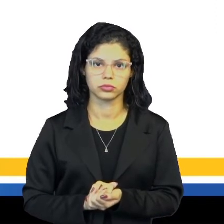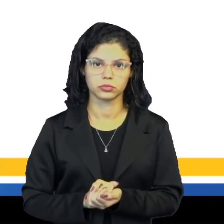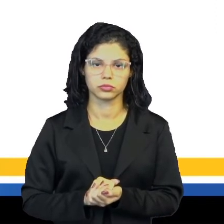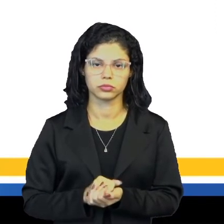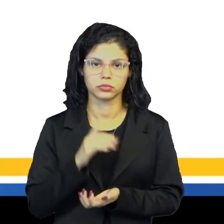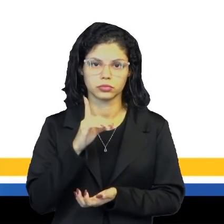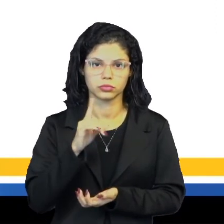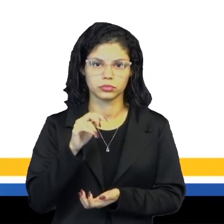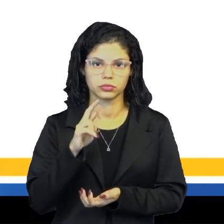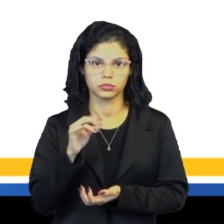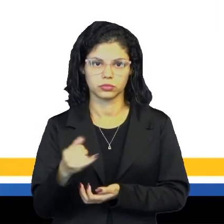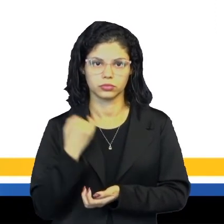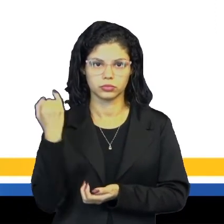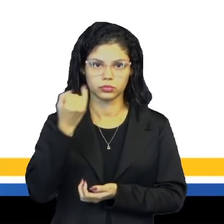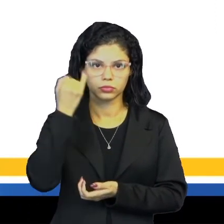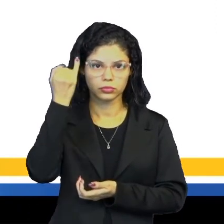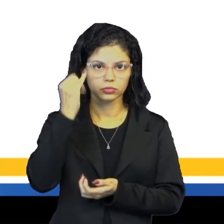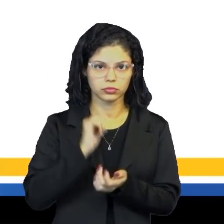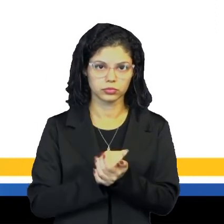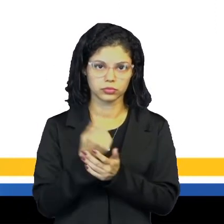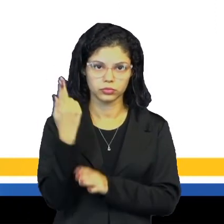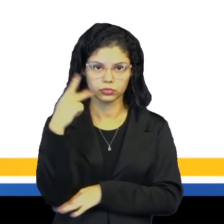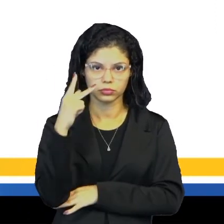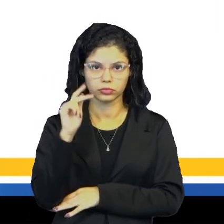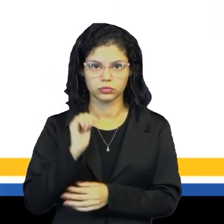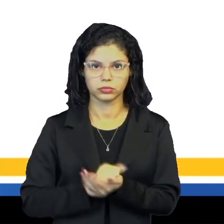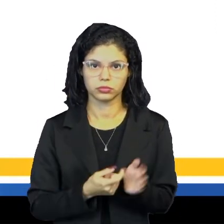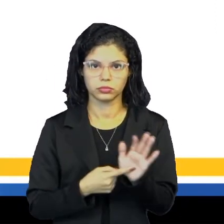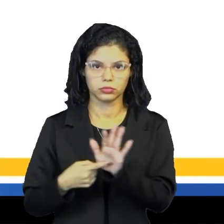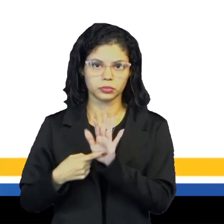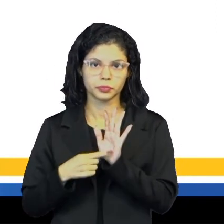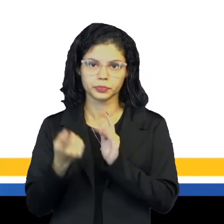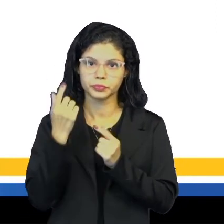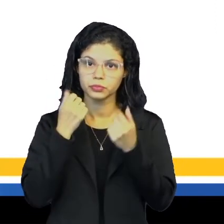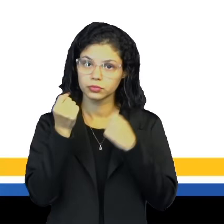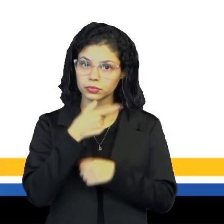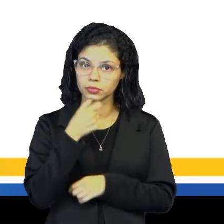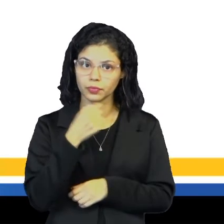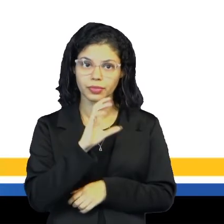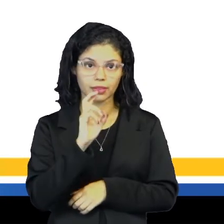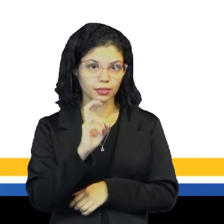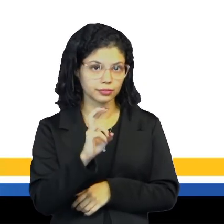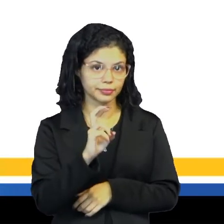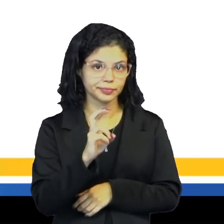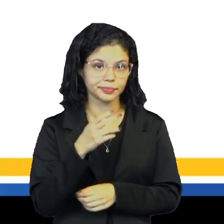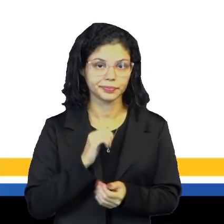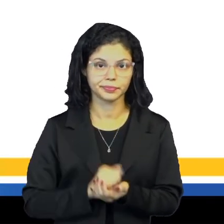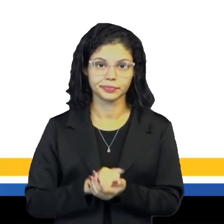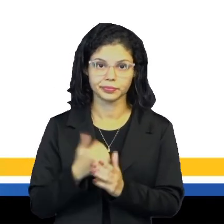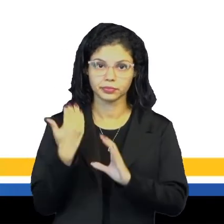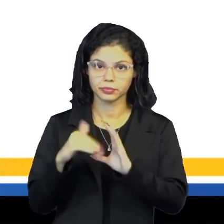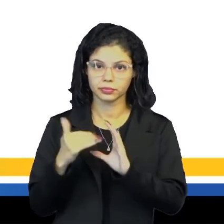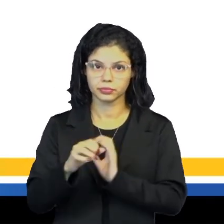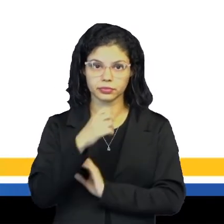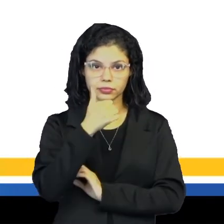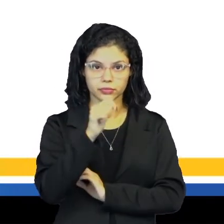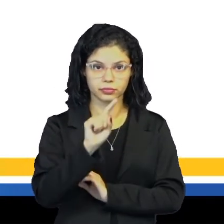dos dramaturgos mais importantes no período, destacando-se com sua comédia em 5 atos, publicada